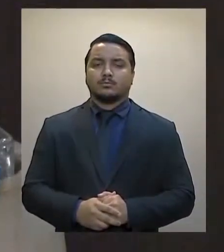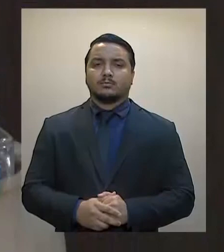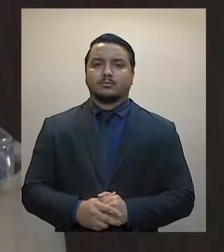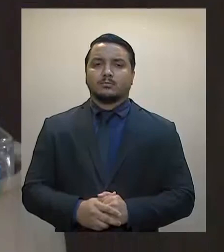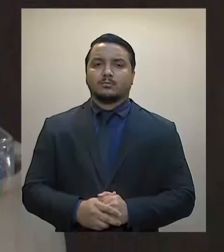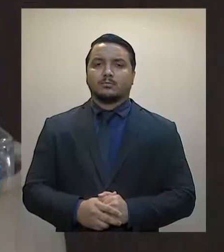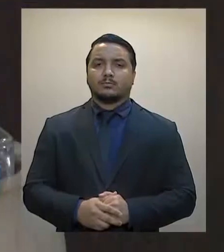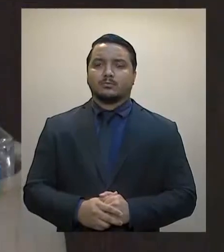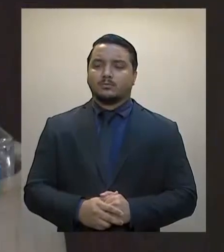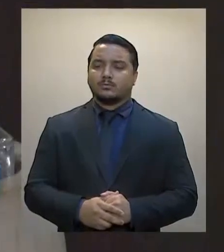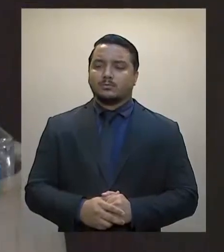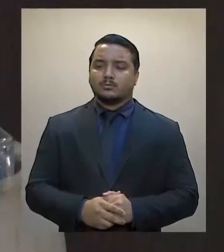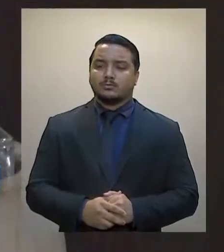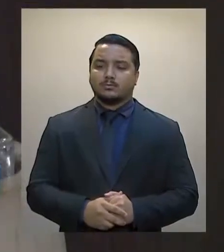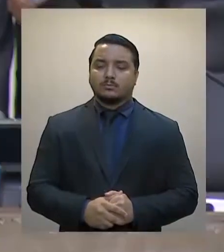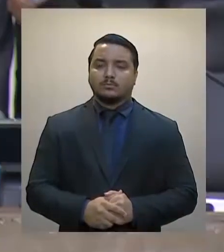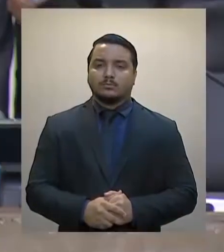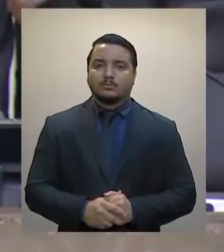Para concluir, deputado.